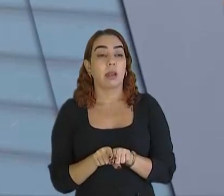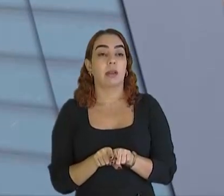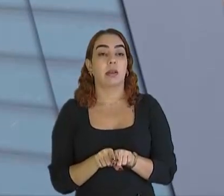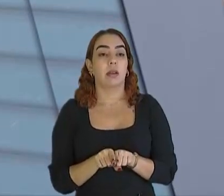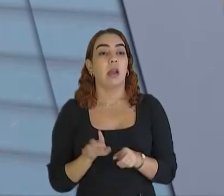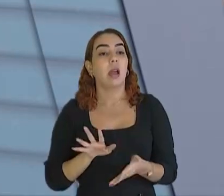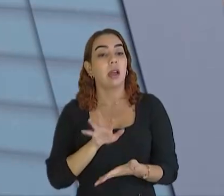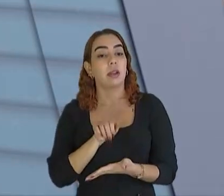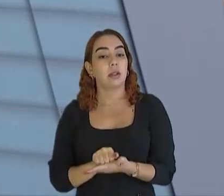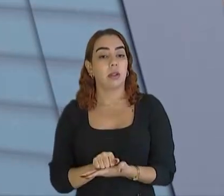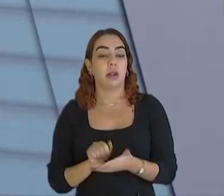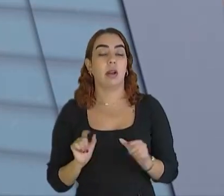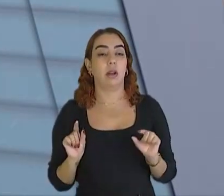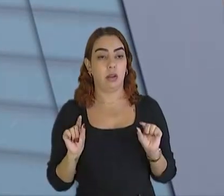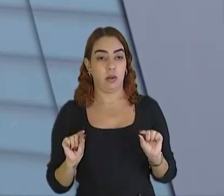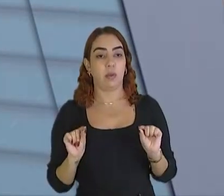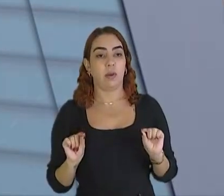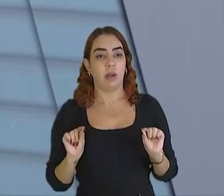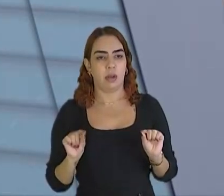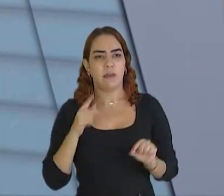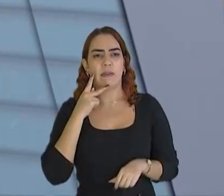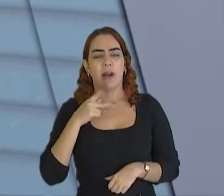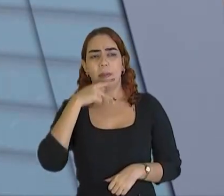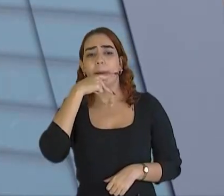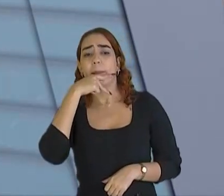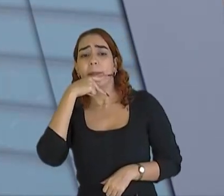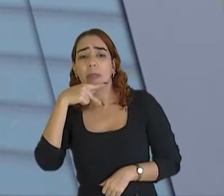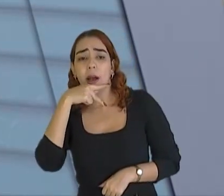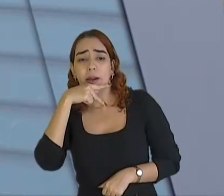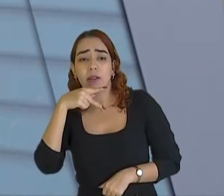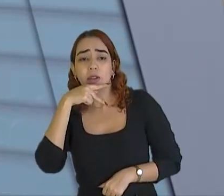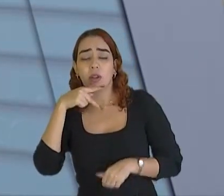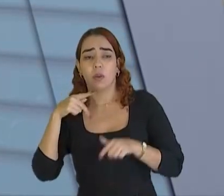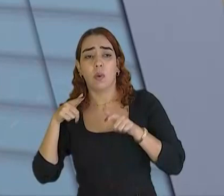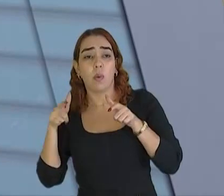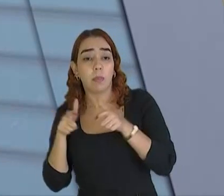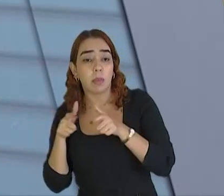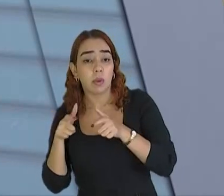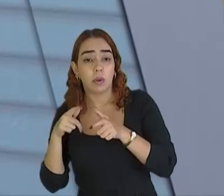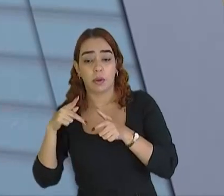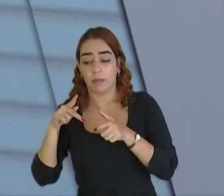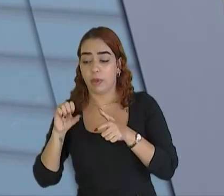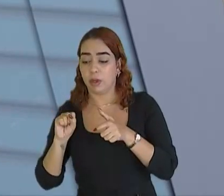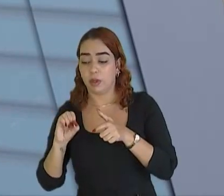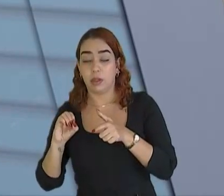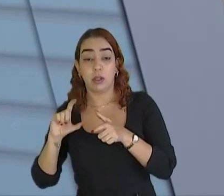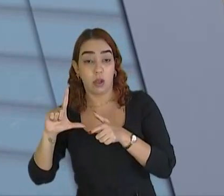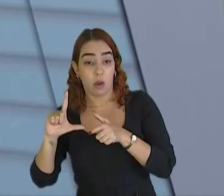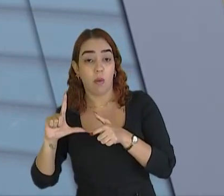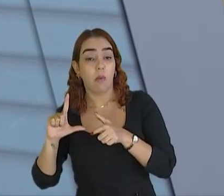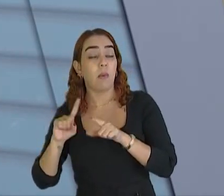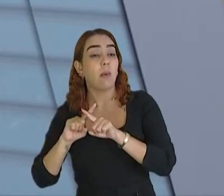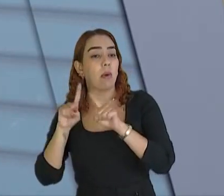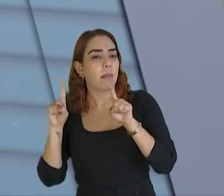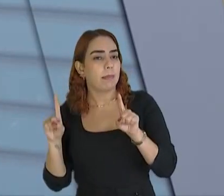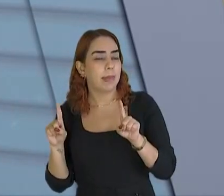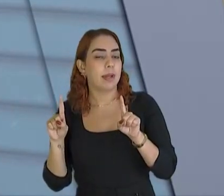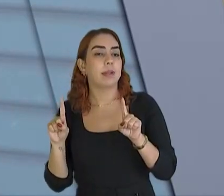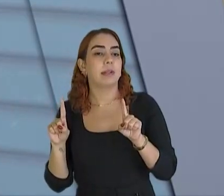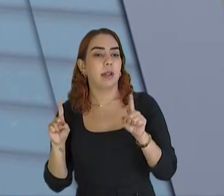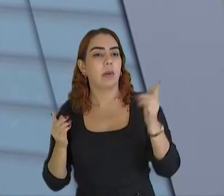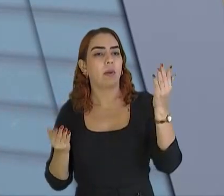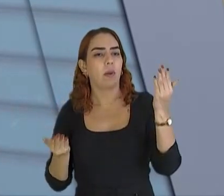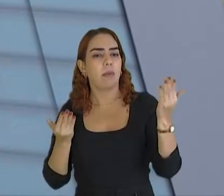o senhor sempre disse que o senhor pertence a um partido que é pequeno, etc. Mas é um partido que tem uma